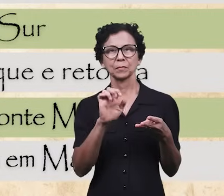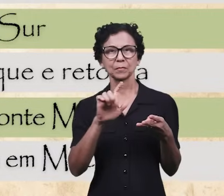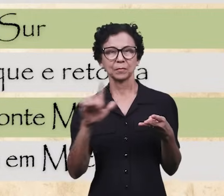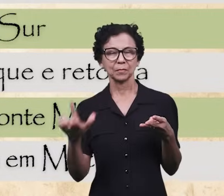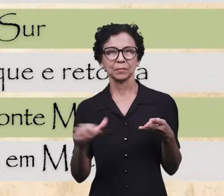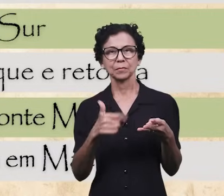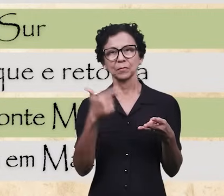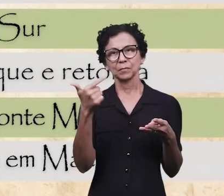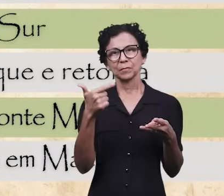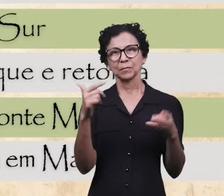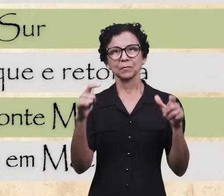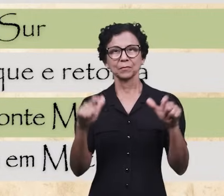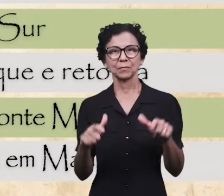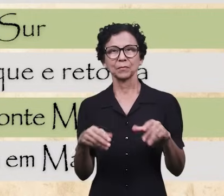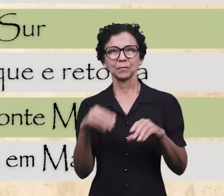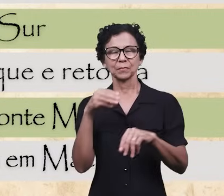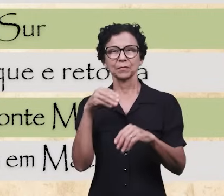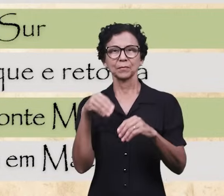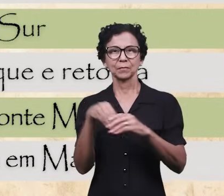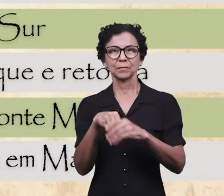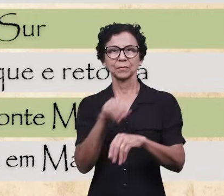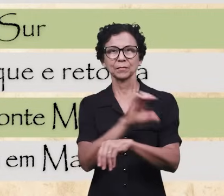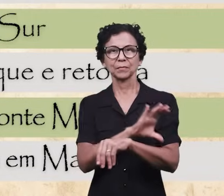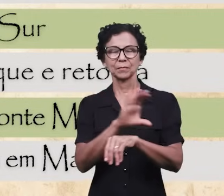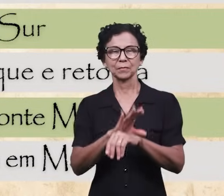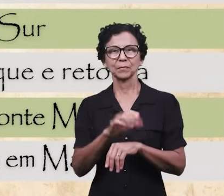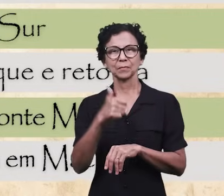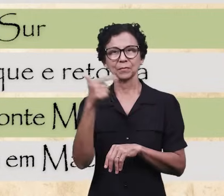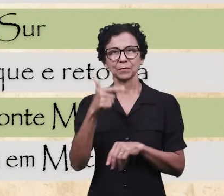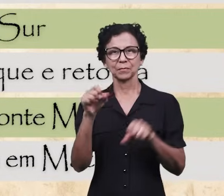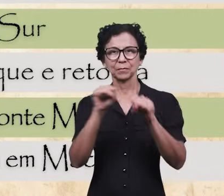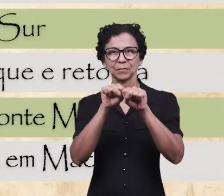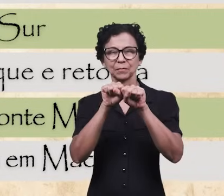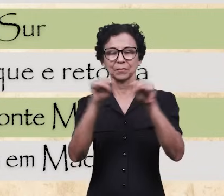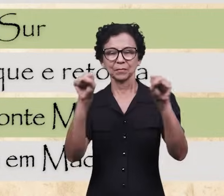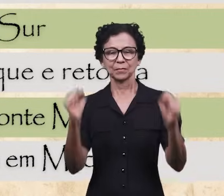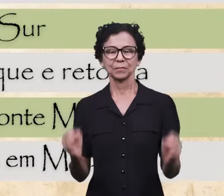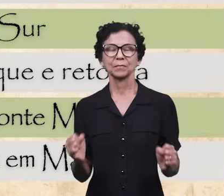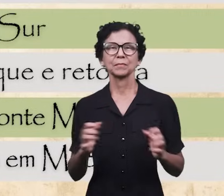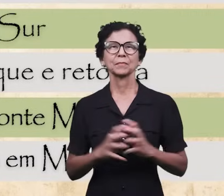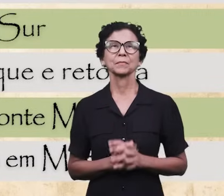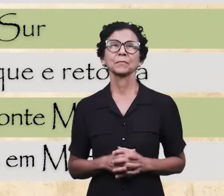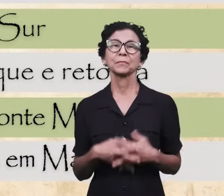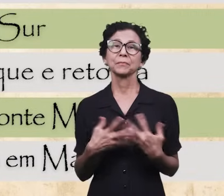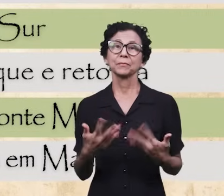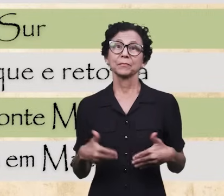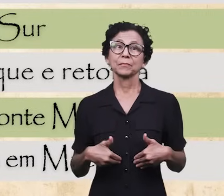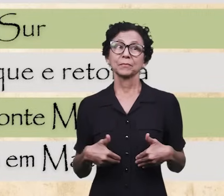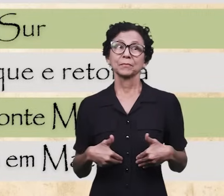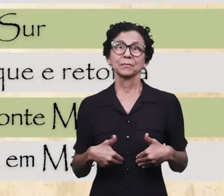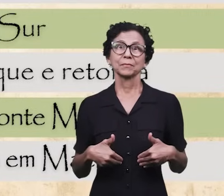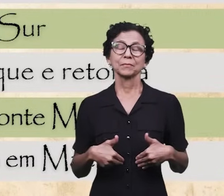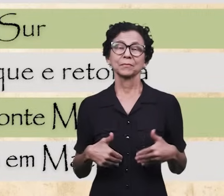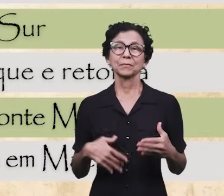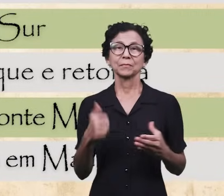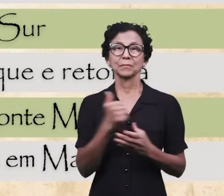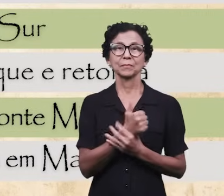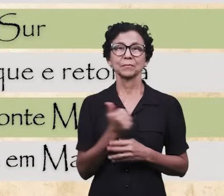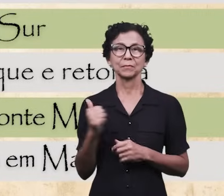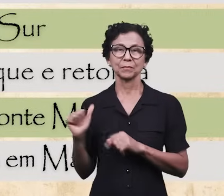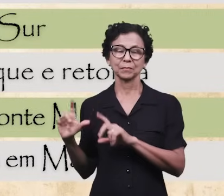altar. Até então que pela fome Abraão vai ao Egito e temos um período lá de grande